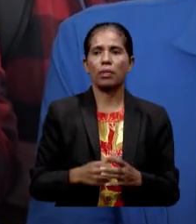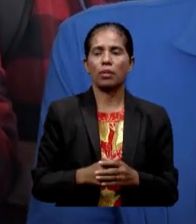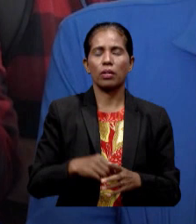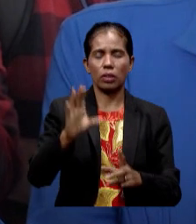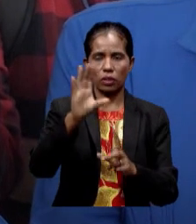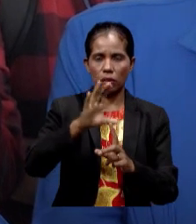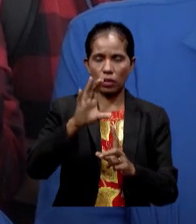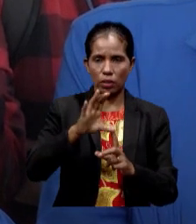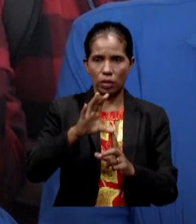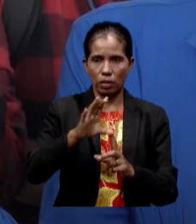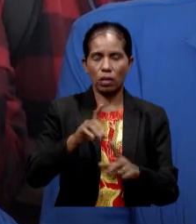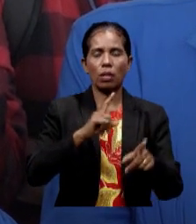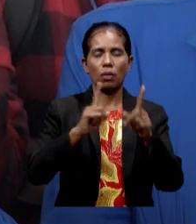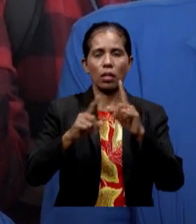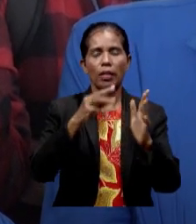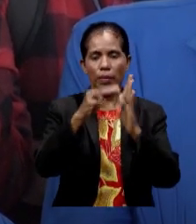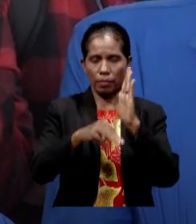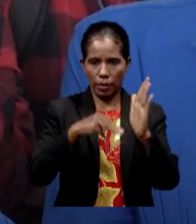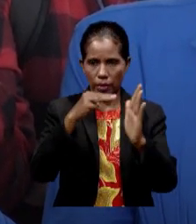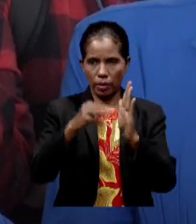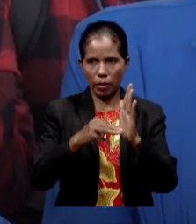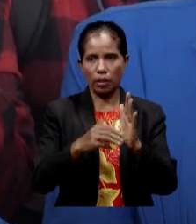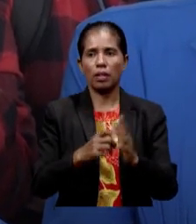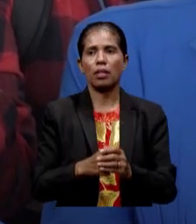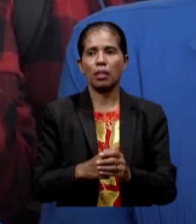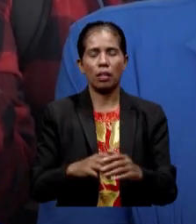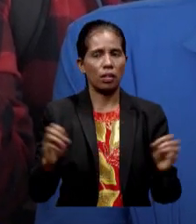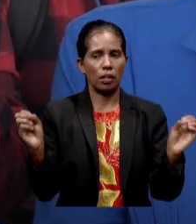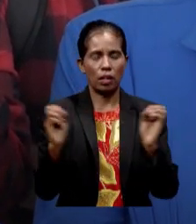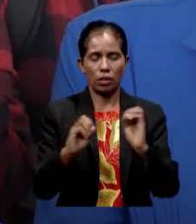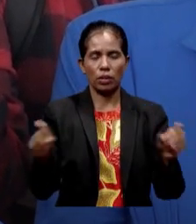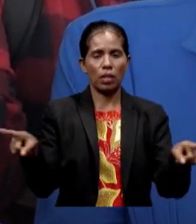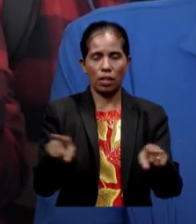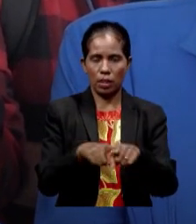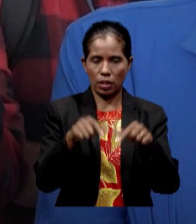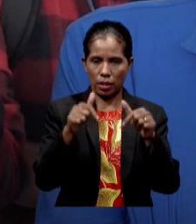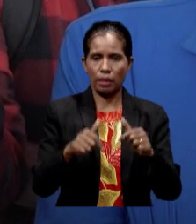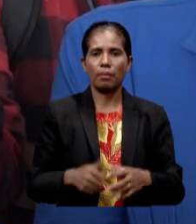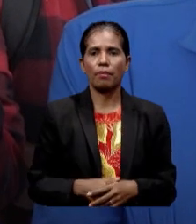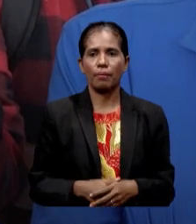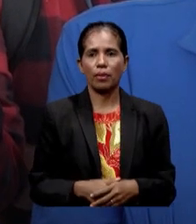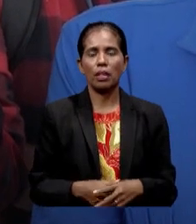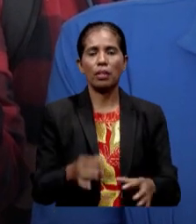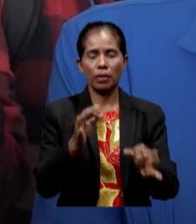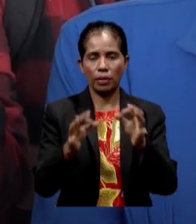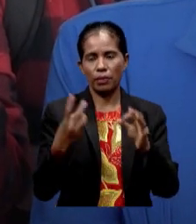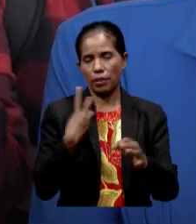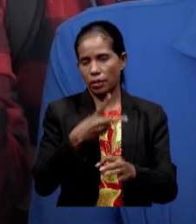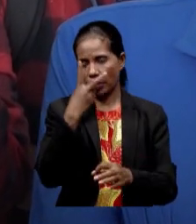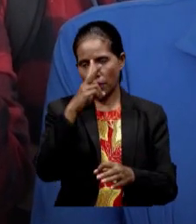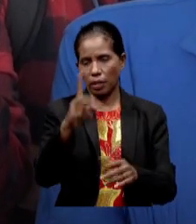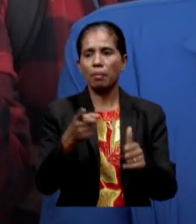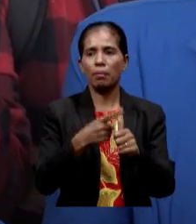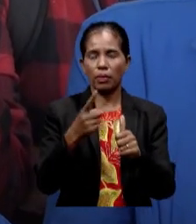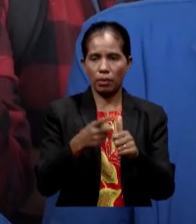comandante Nerasik para colher a média, que naturalmente lá os acontece nessa. Sei que início